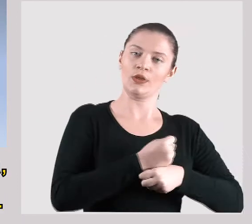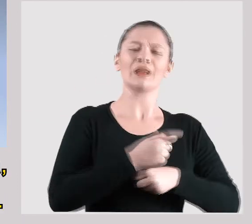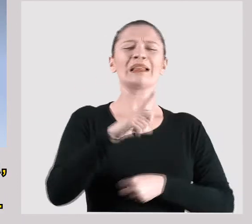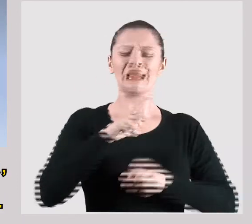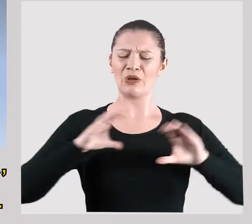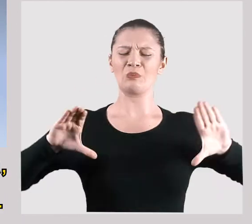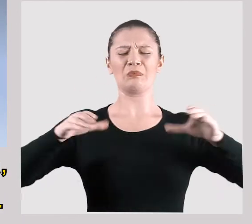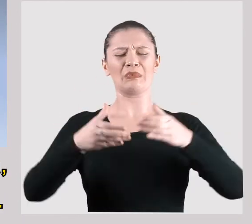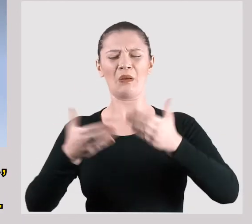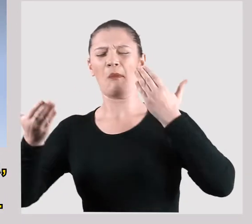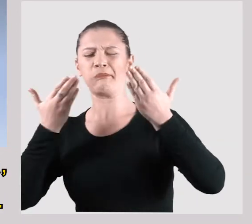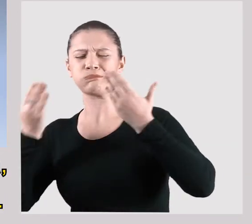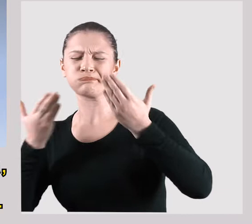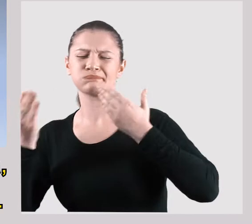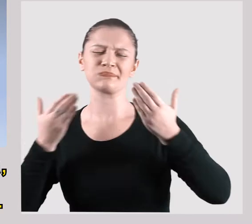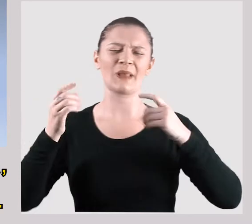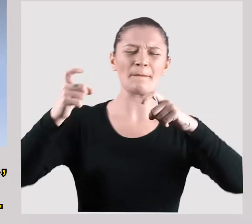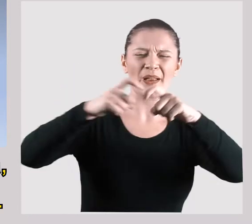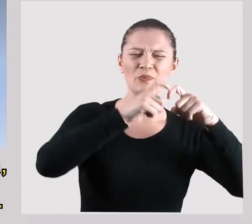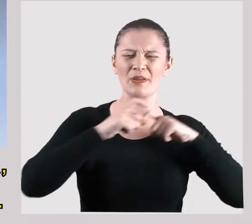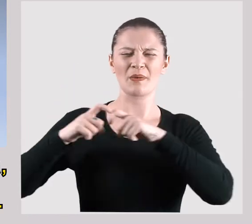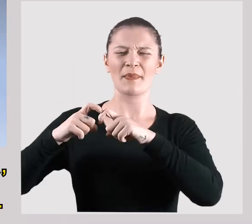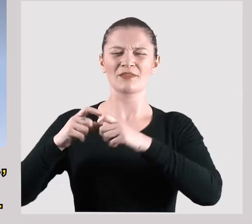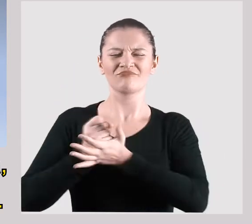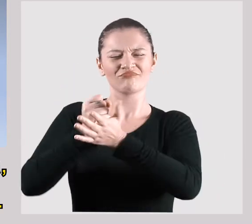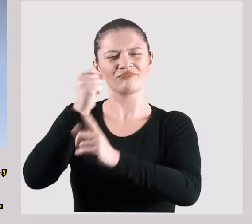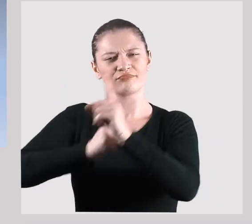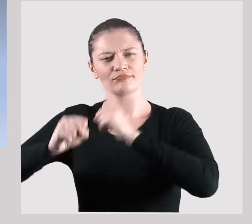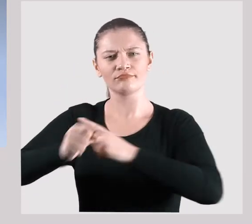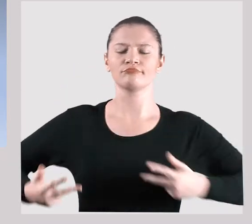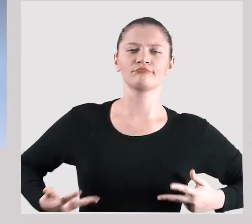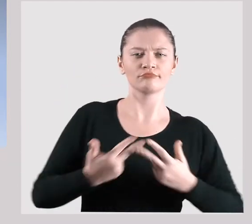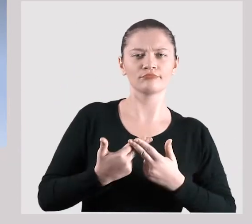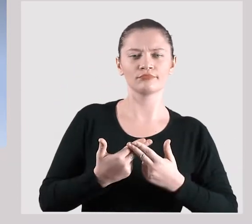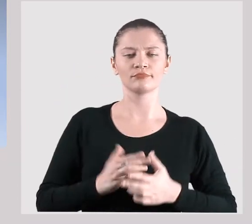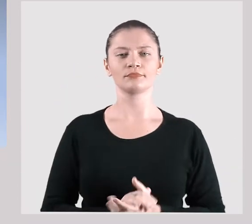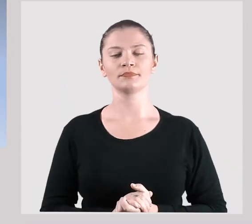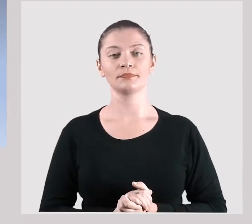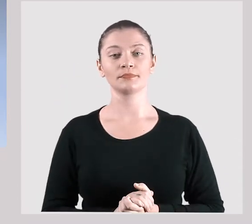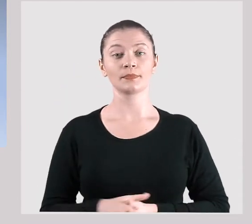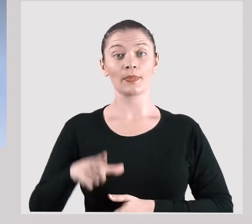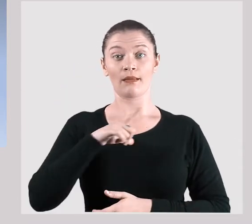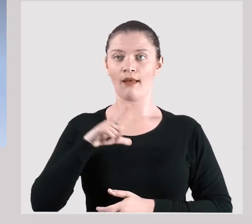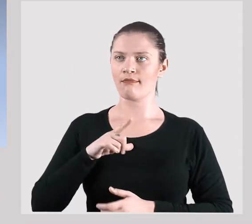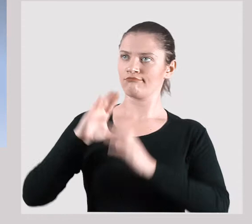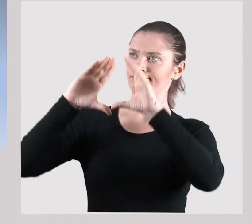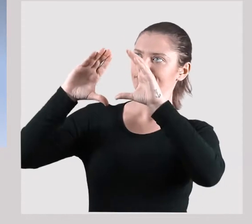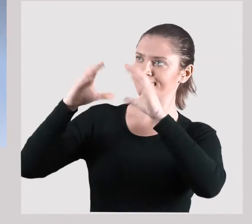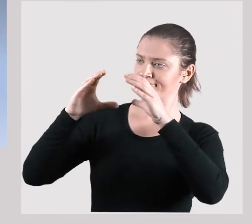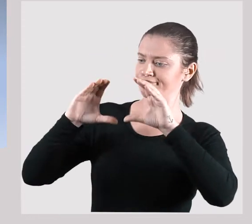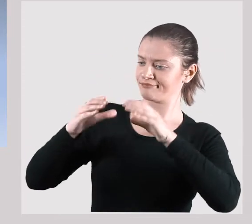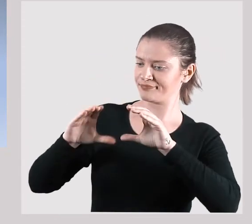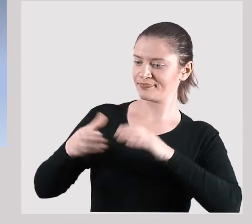psiquiatria, psicólogo, endocrinologista, cirurgião, assistente social. Tem critérios, né, de exclusão, então